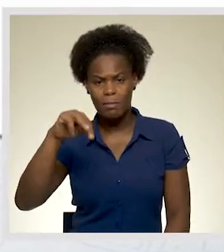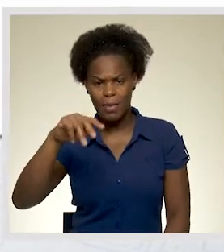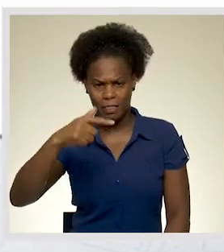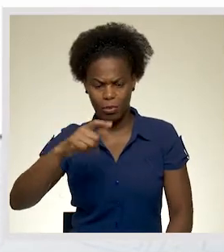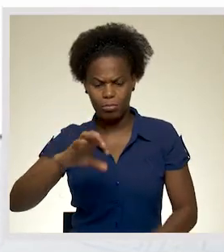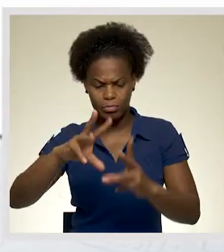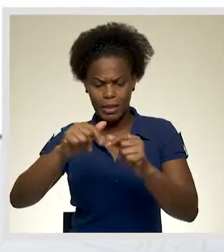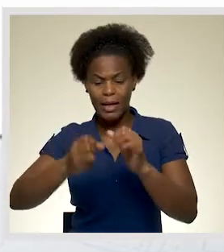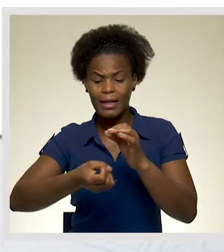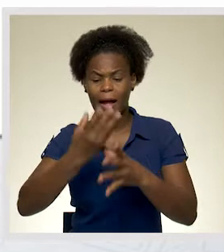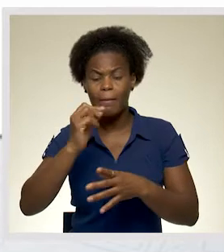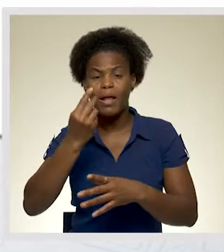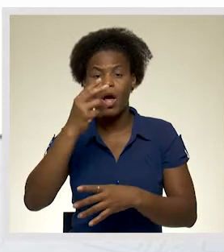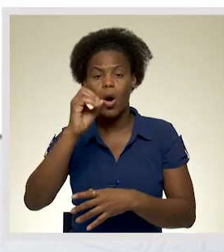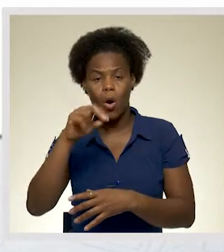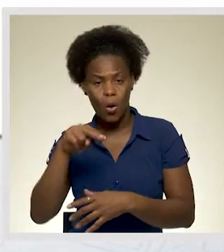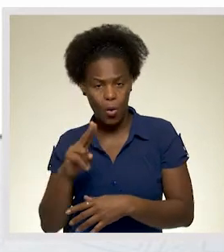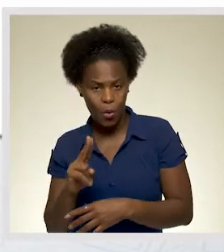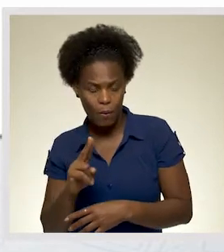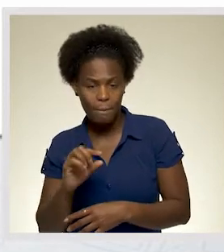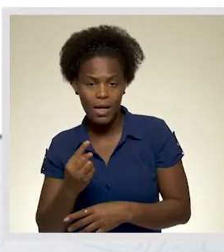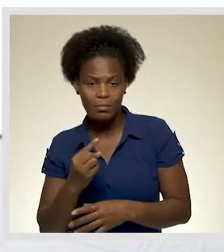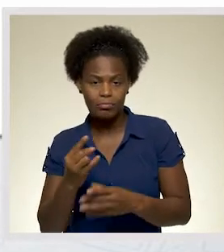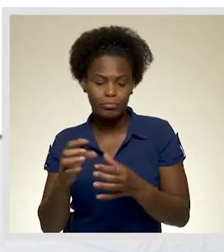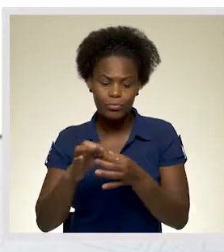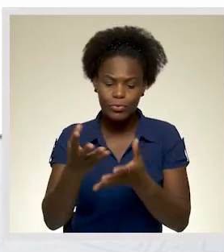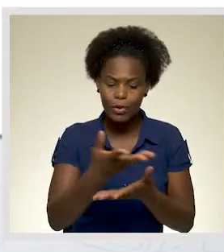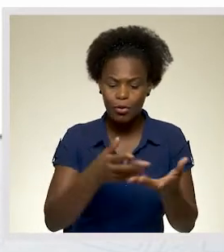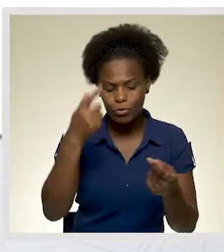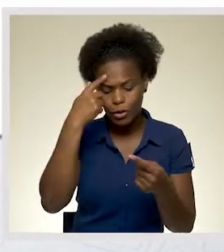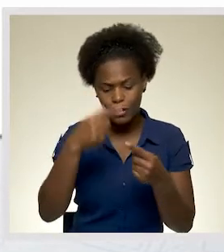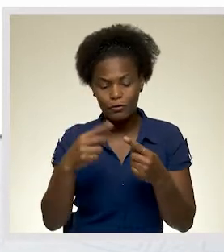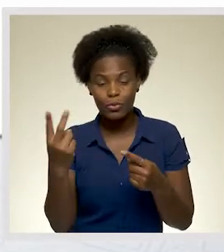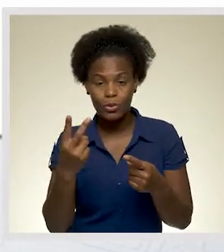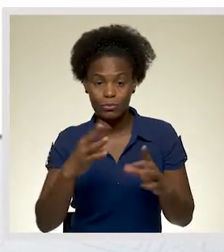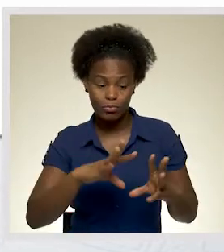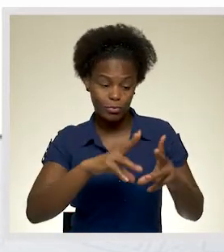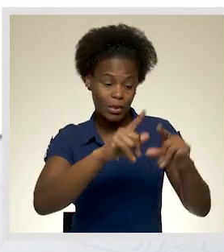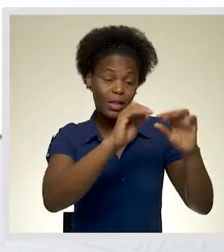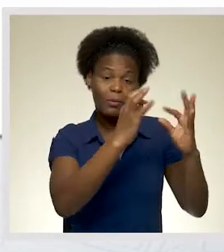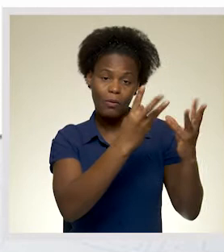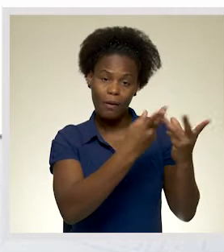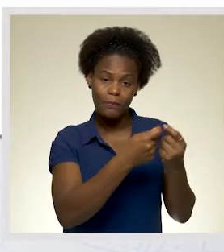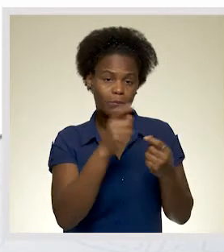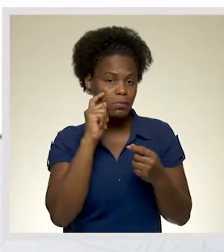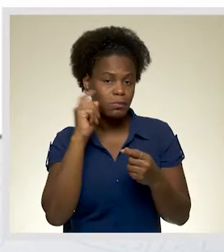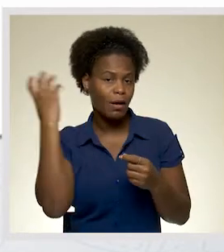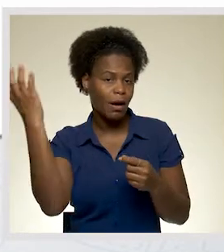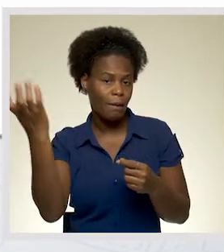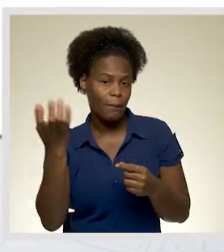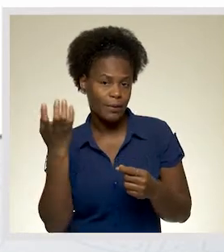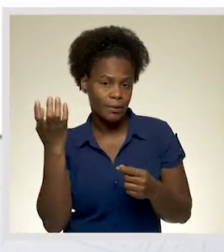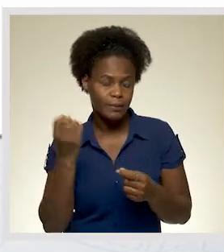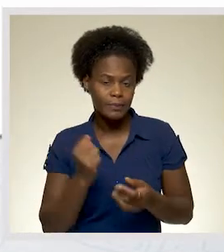harmonizar dois objetivos: desenvolvimento econômico e a conservação ambiental.